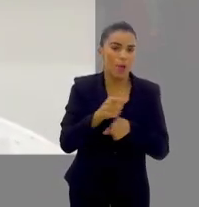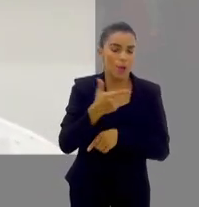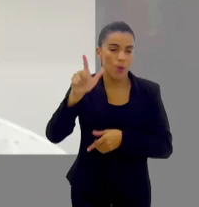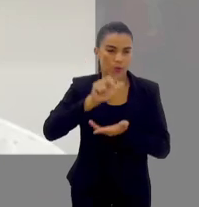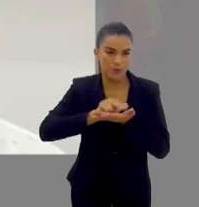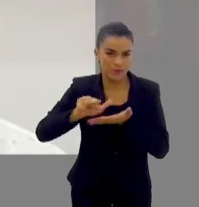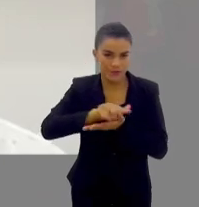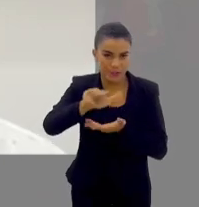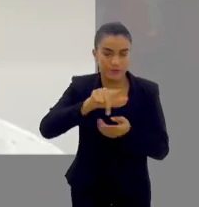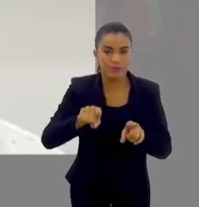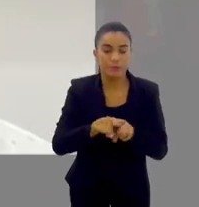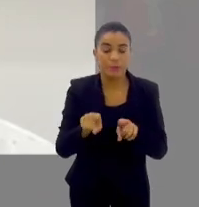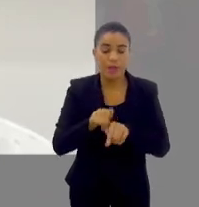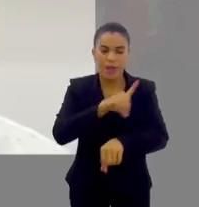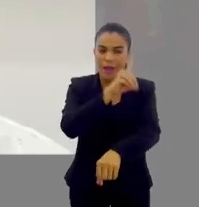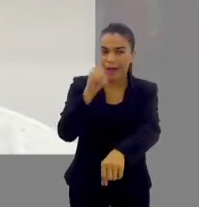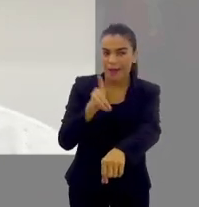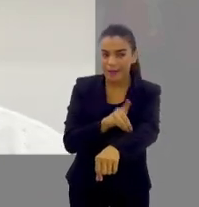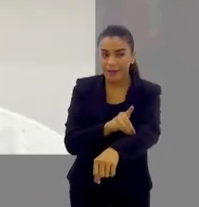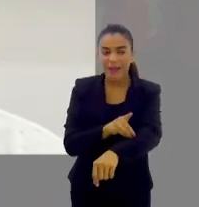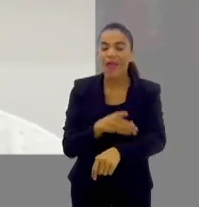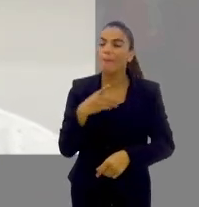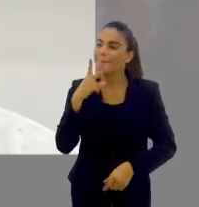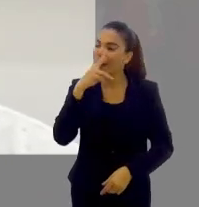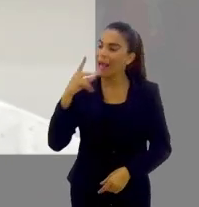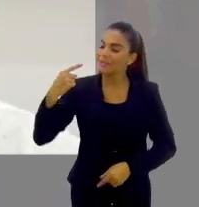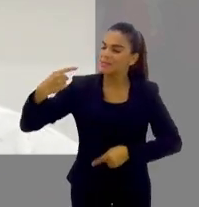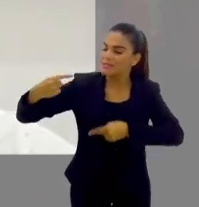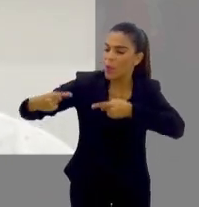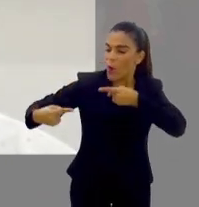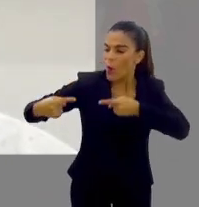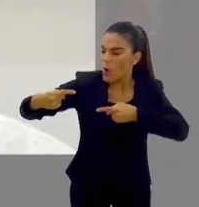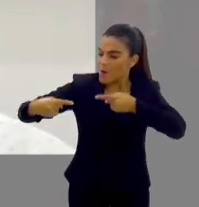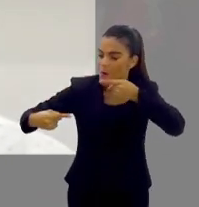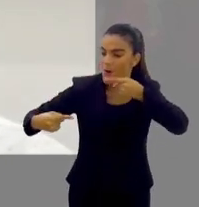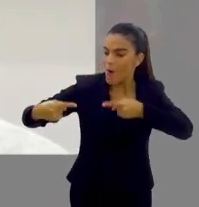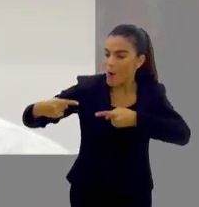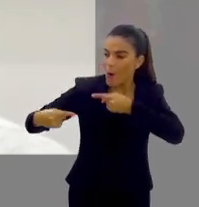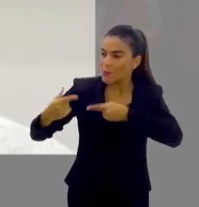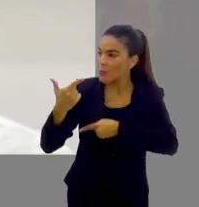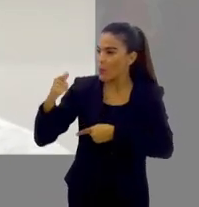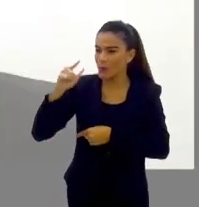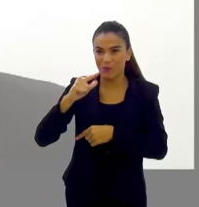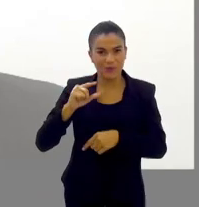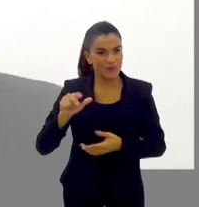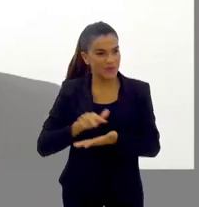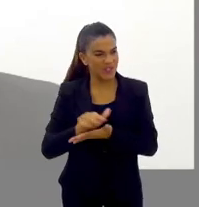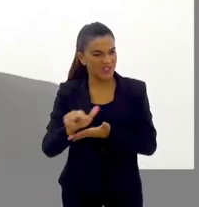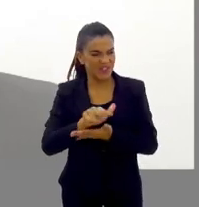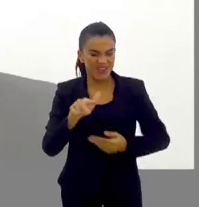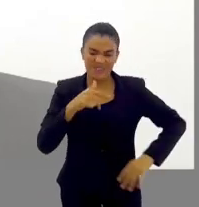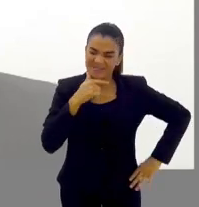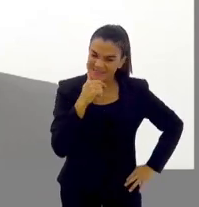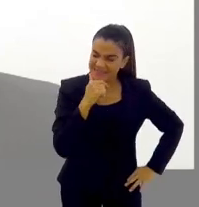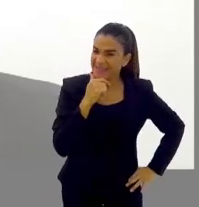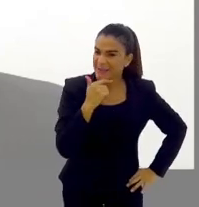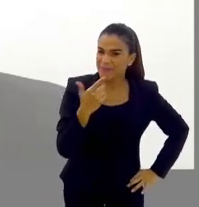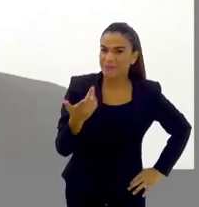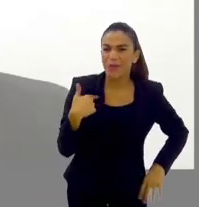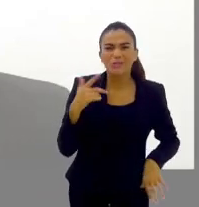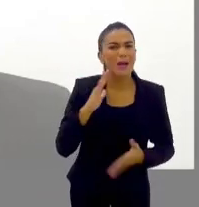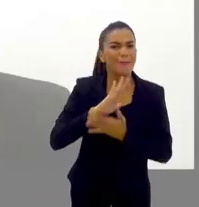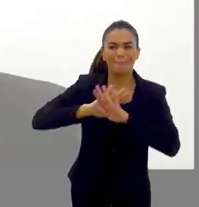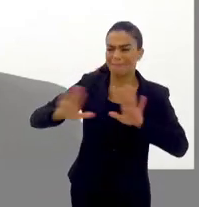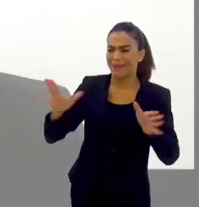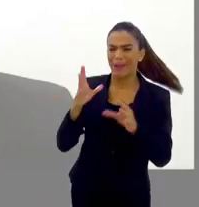outros vírus. Então, a dengue, ela entra concorrendo com todos eles. Eu já parei de